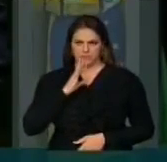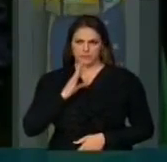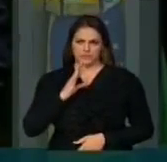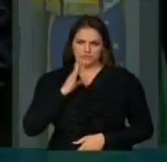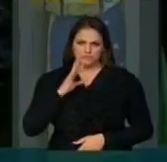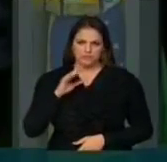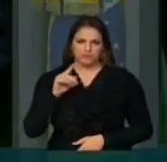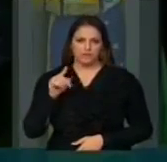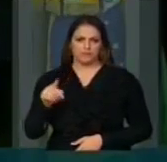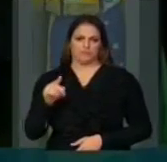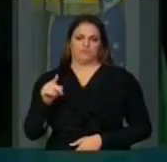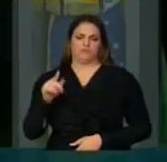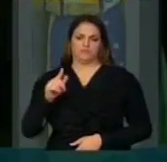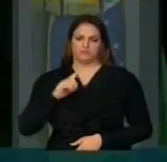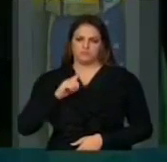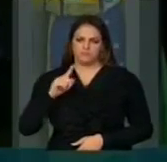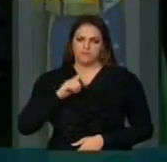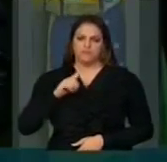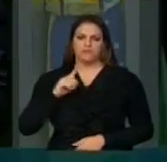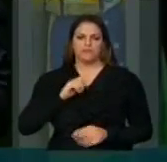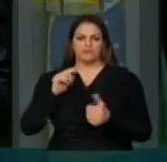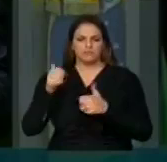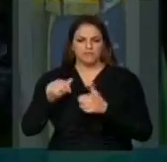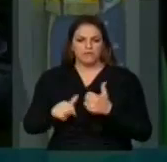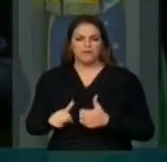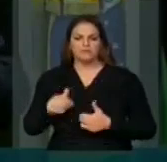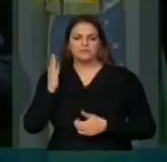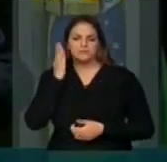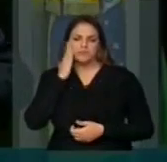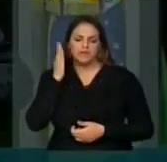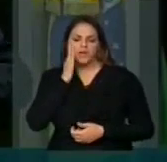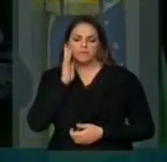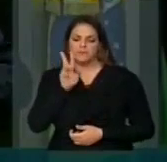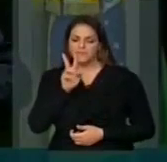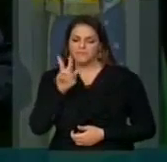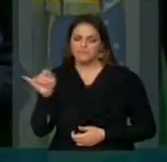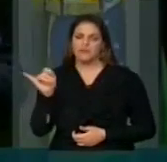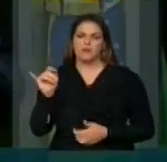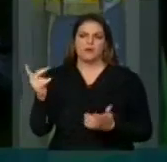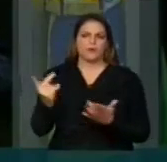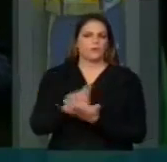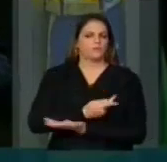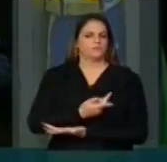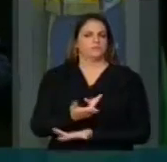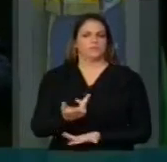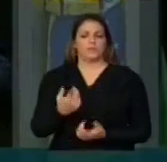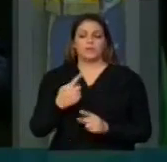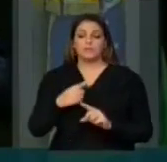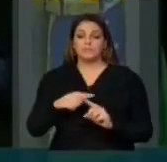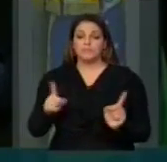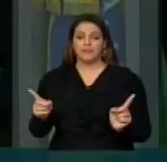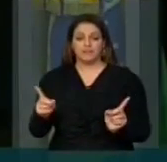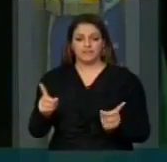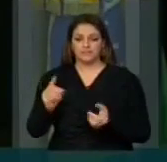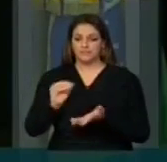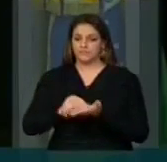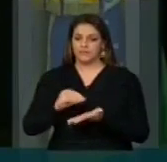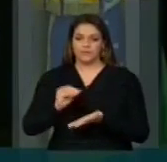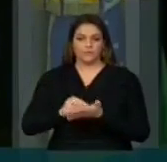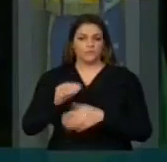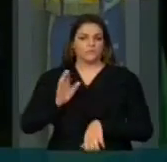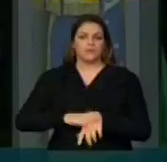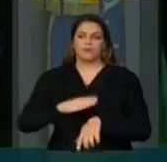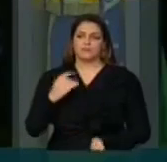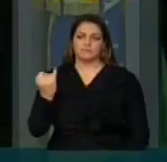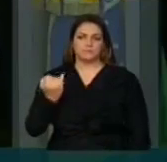conhecimento que estava para ocorrer um ataque daquelas dimensões, mas faltou o